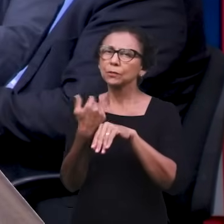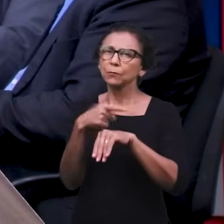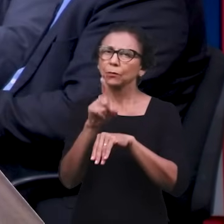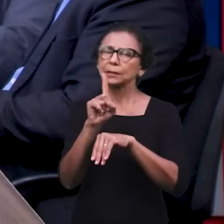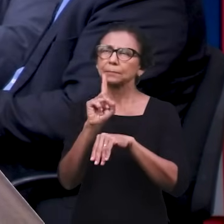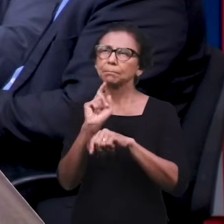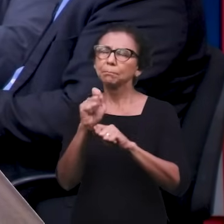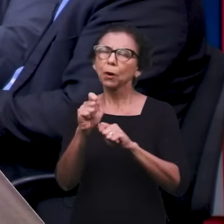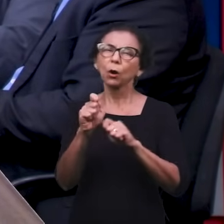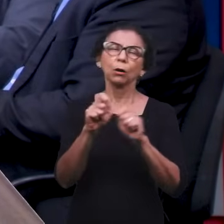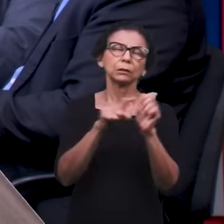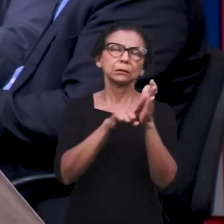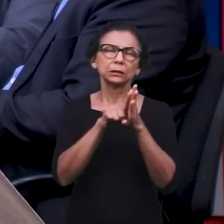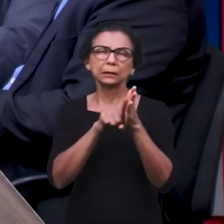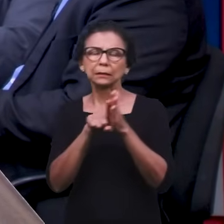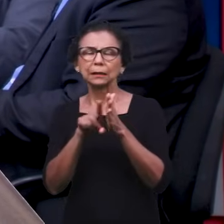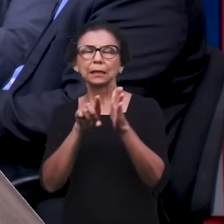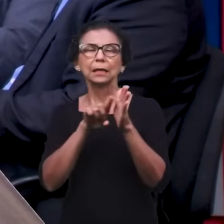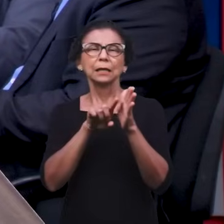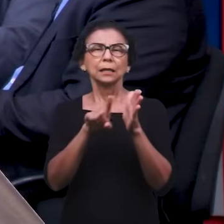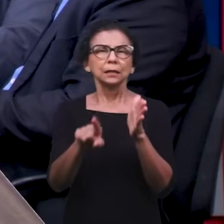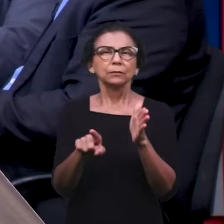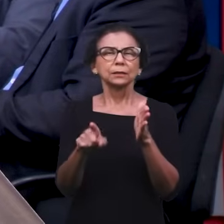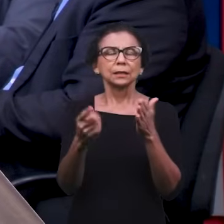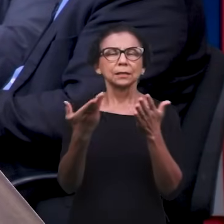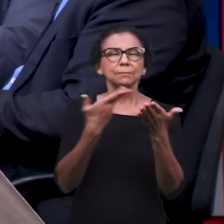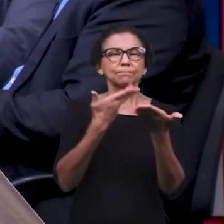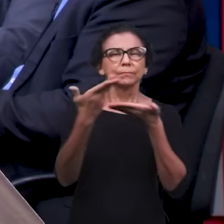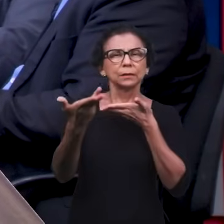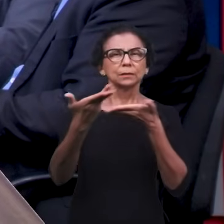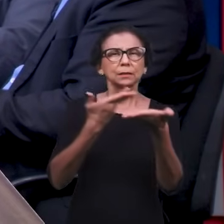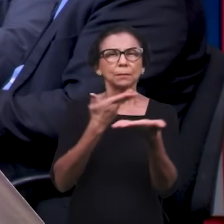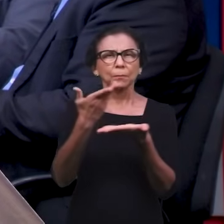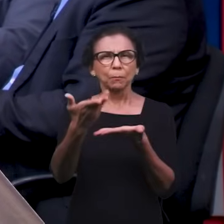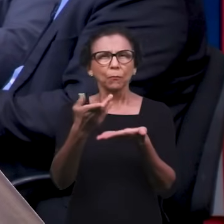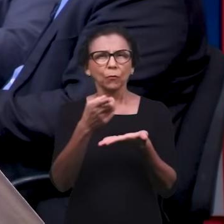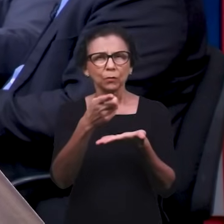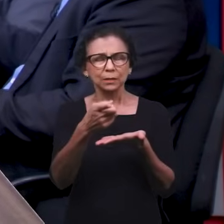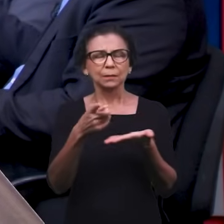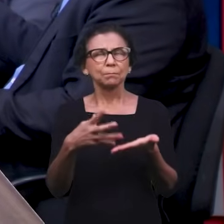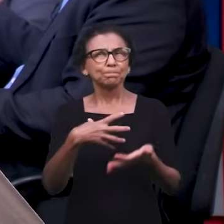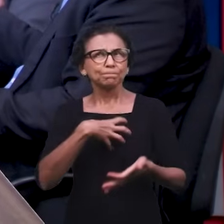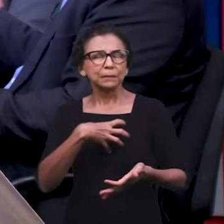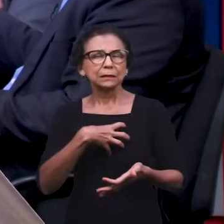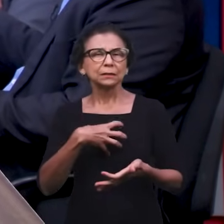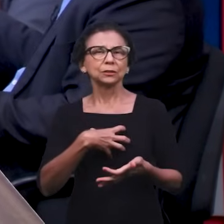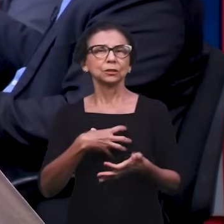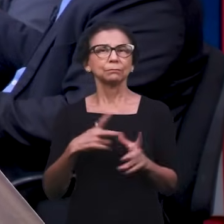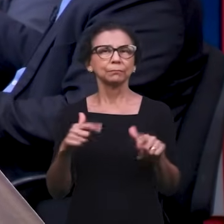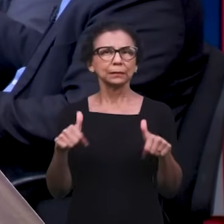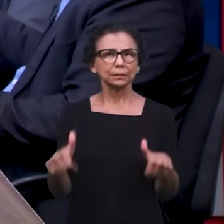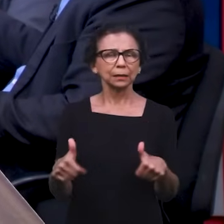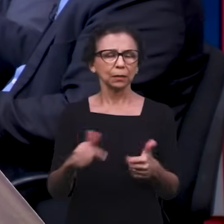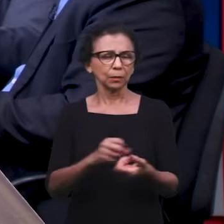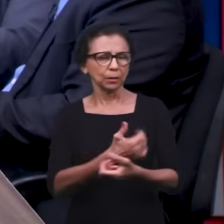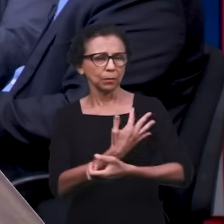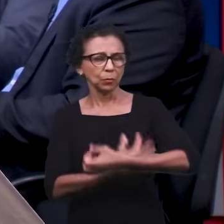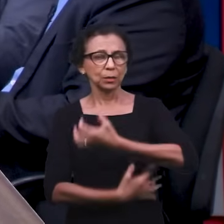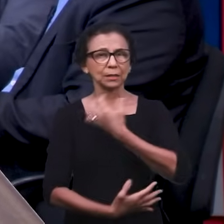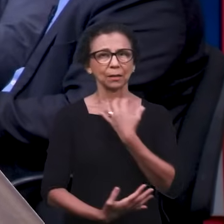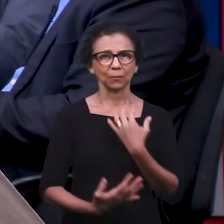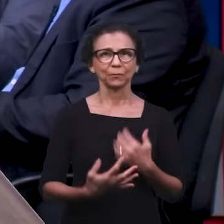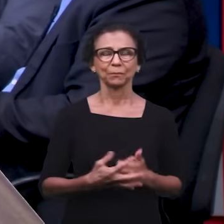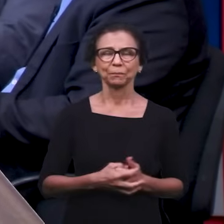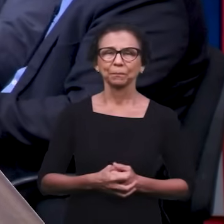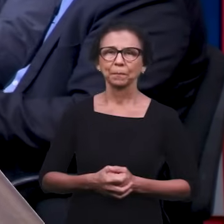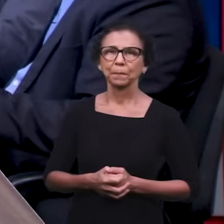é só o Espírito Santo. A gente só alcança pelo Espírito Santo. Então, esse é um importante limite. Você